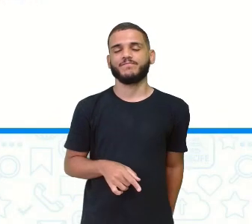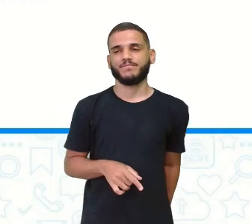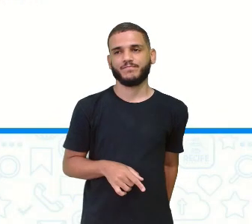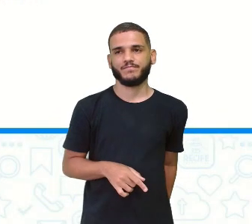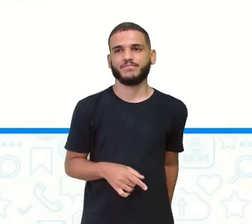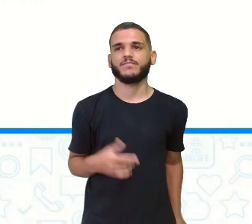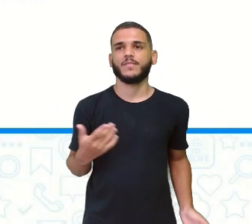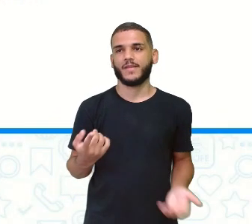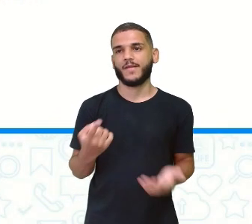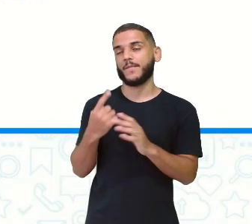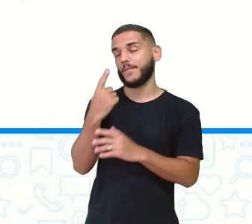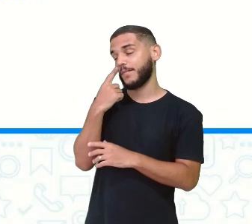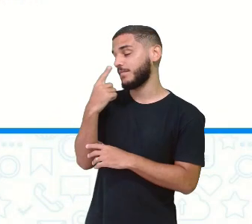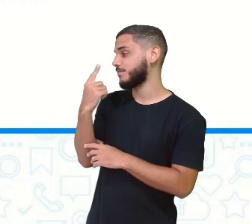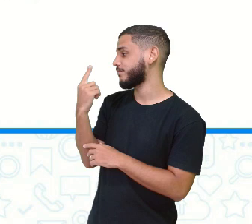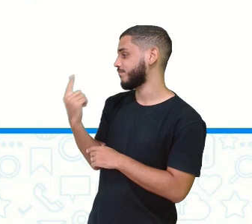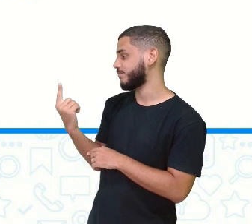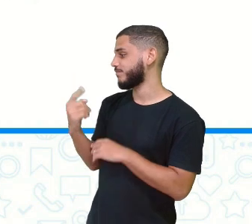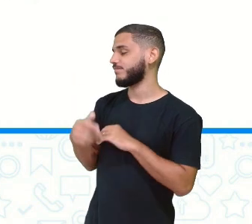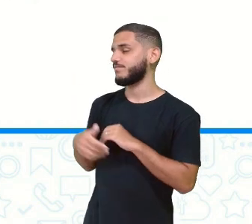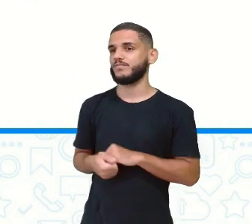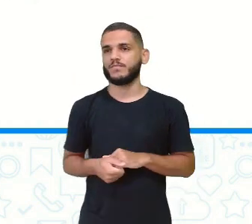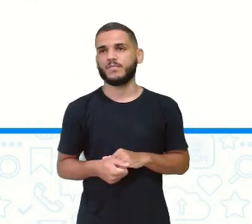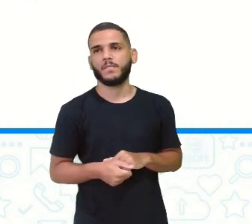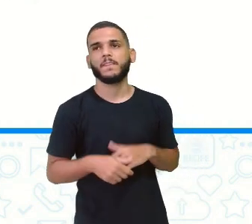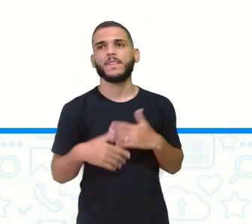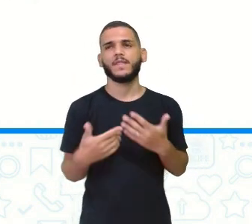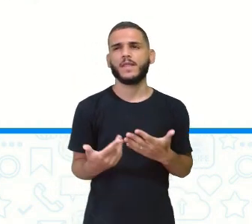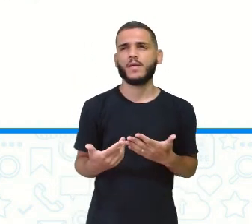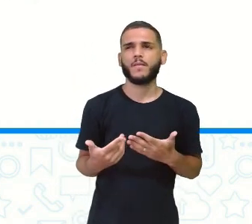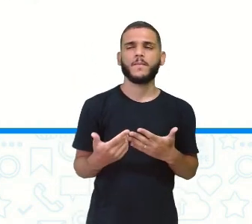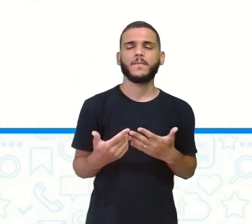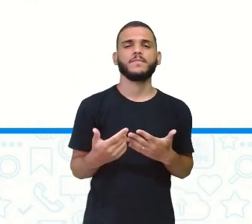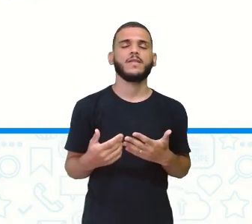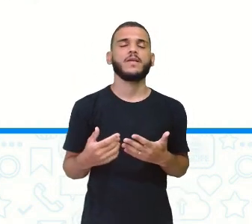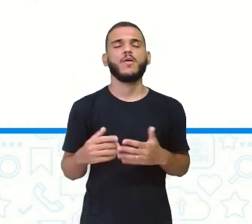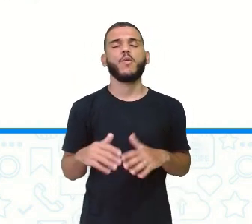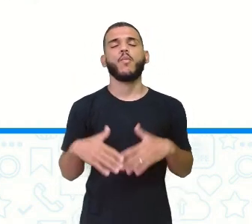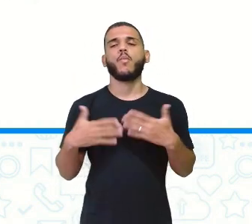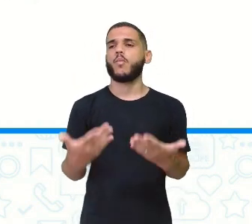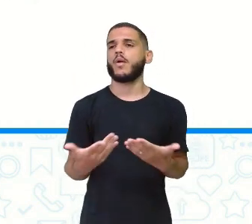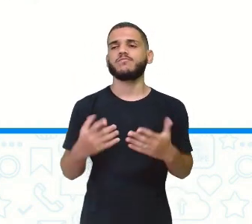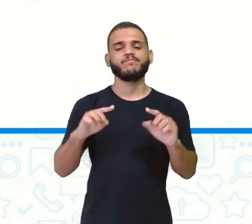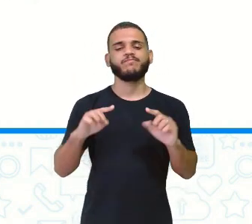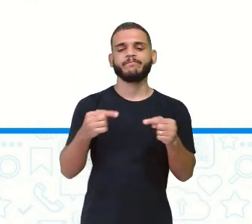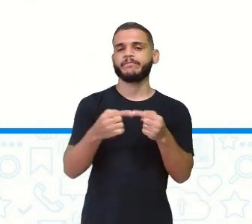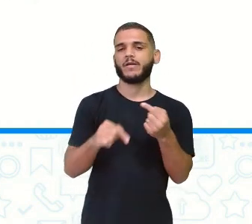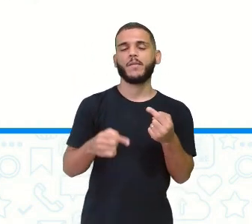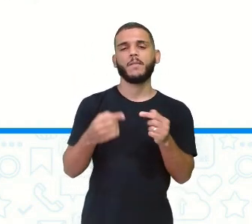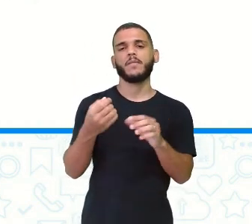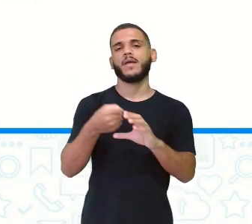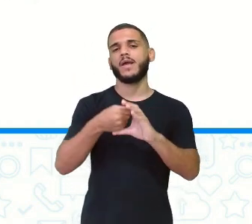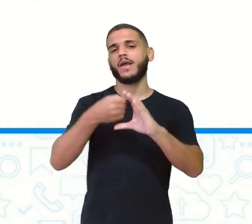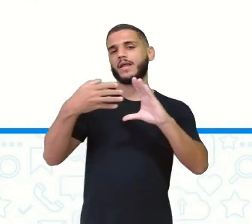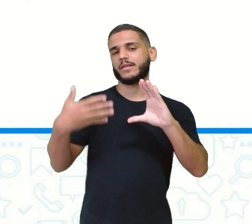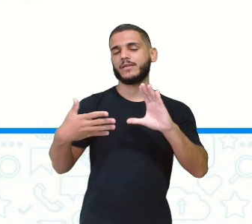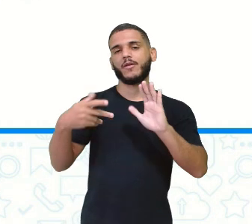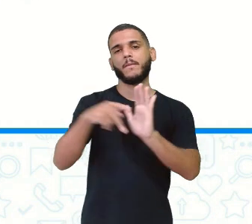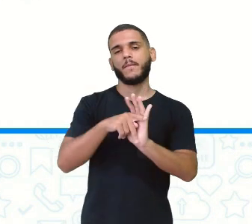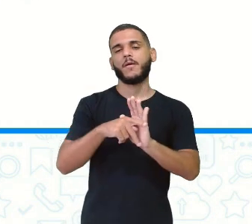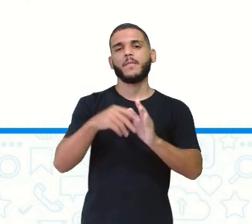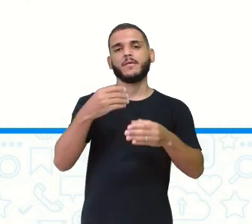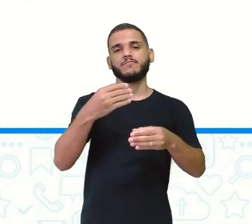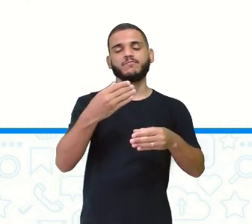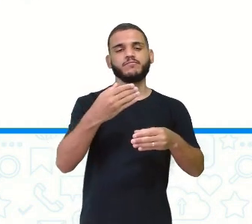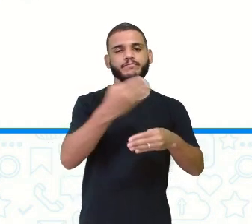Vamos para mais uma. Qual alternativa não corresponde às características do tijolo? Se a